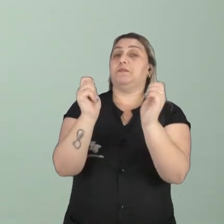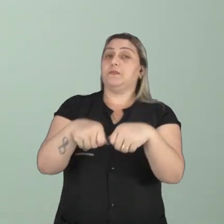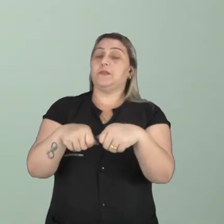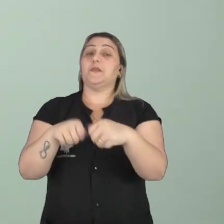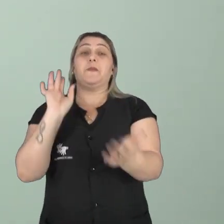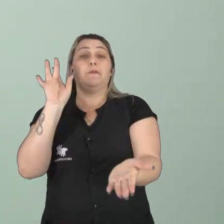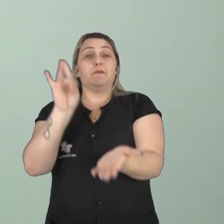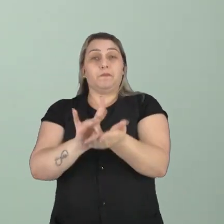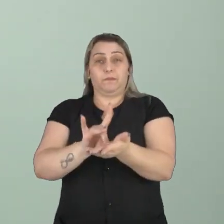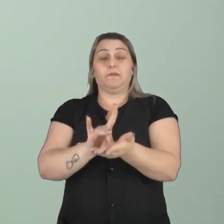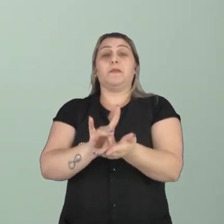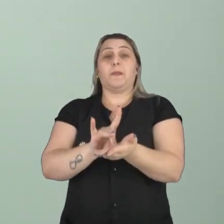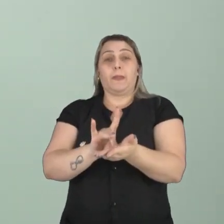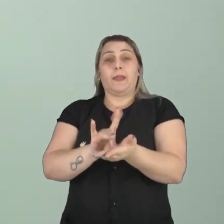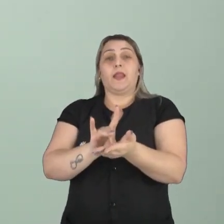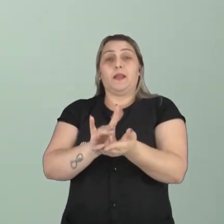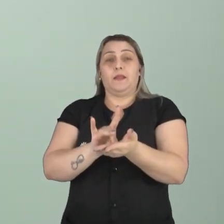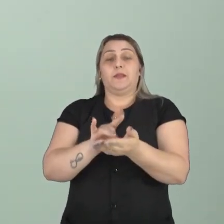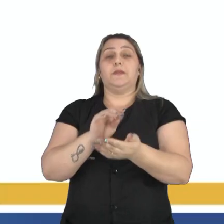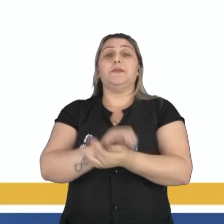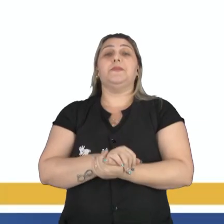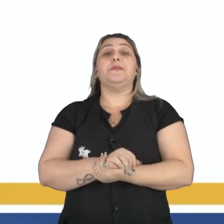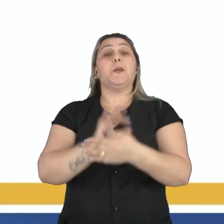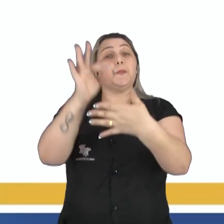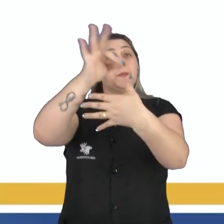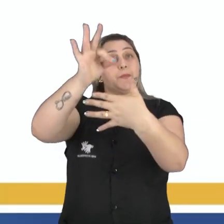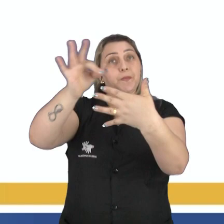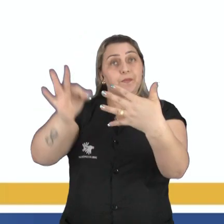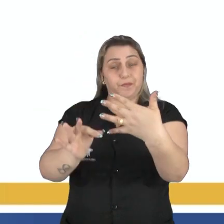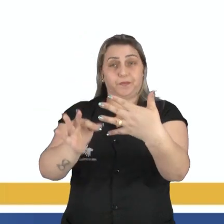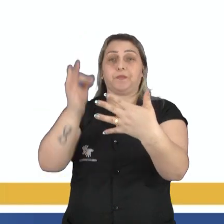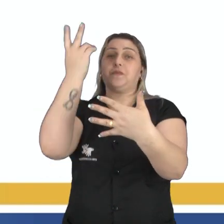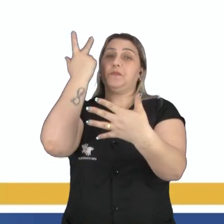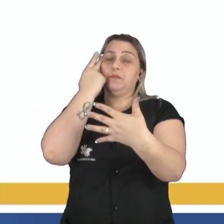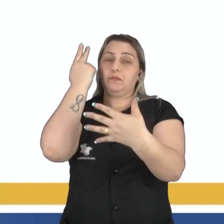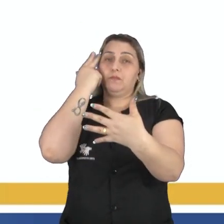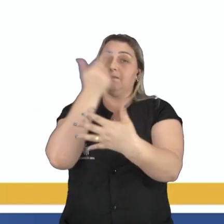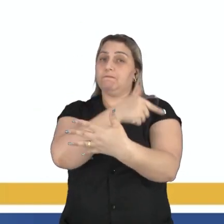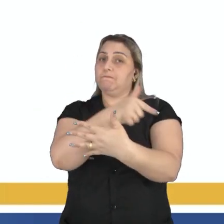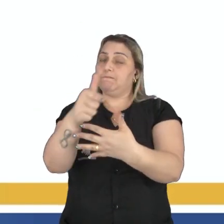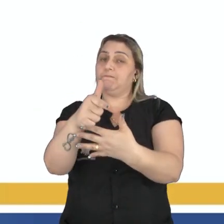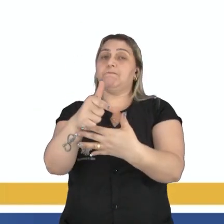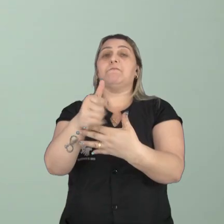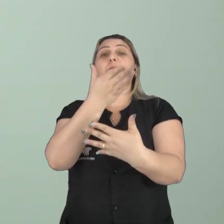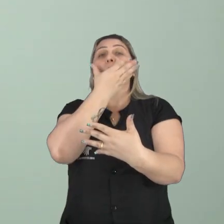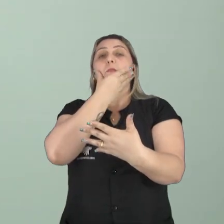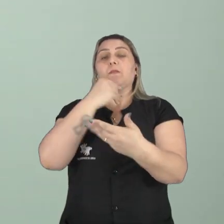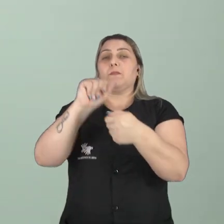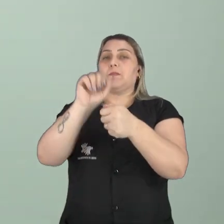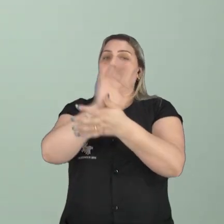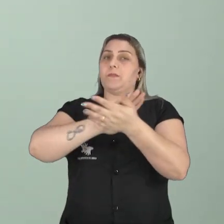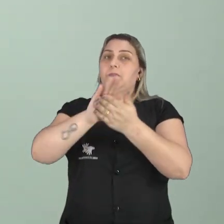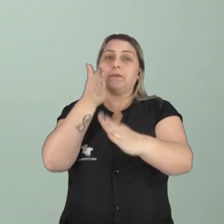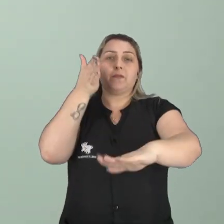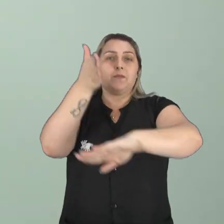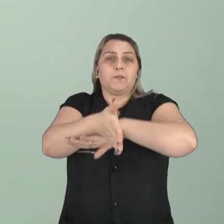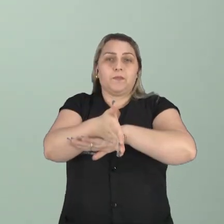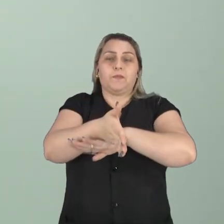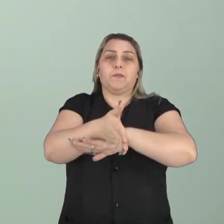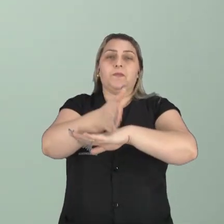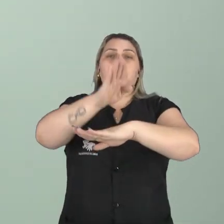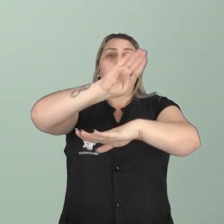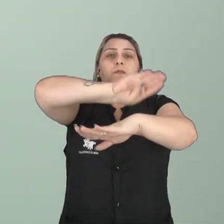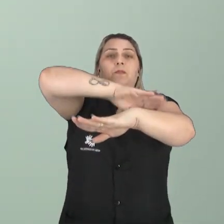condição original, então isso são os elementos naturais, não tem participação do ser humano, que vai lá, dinamita